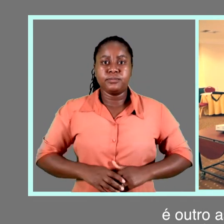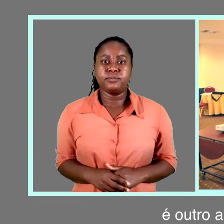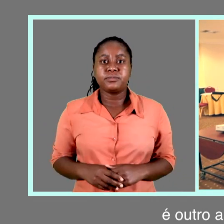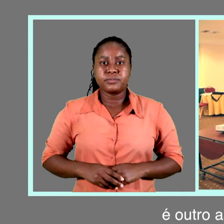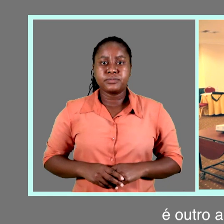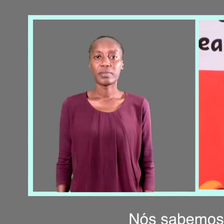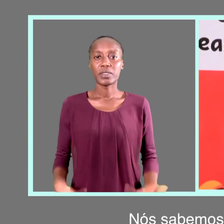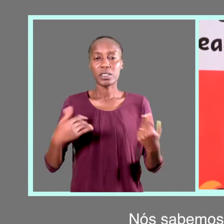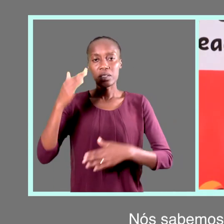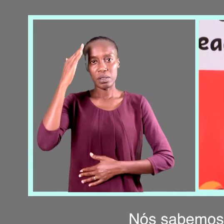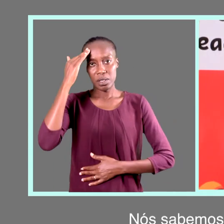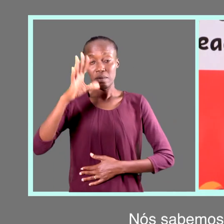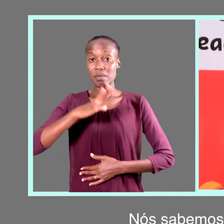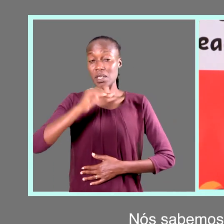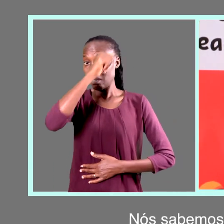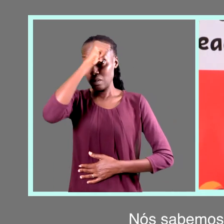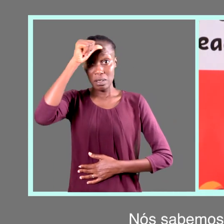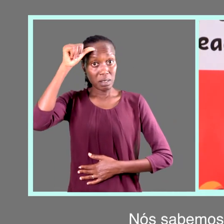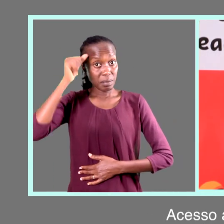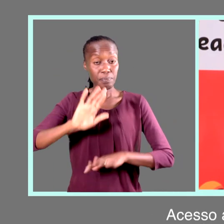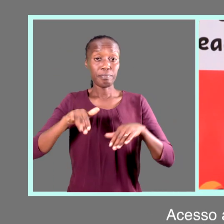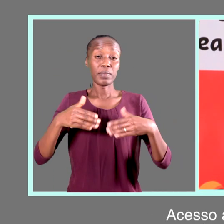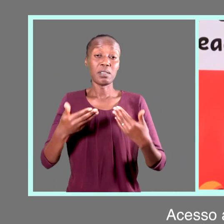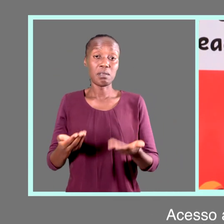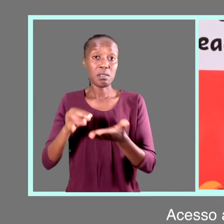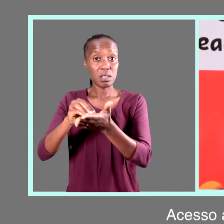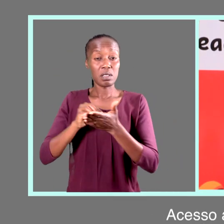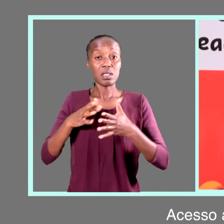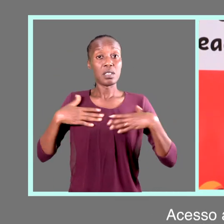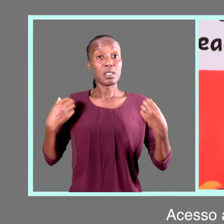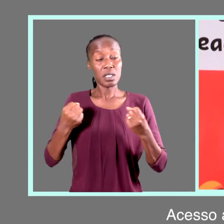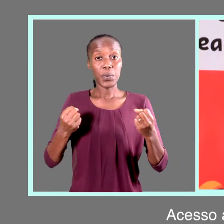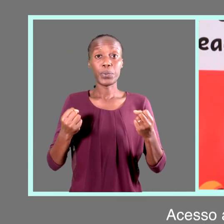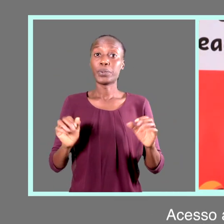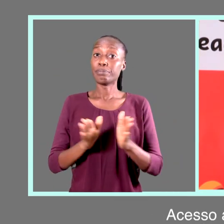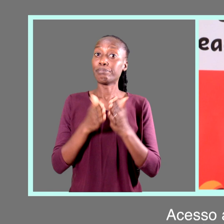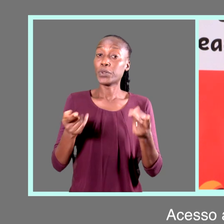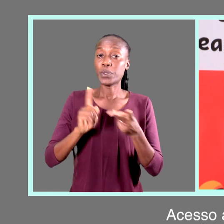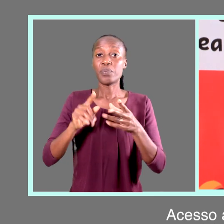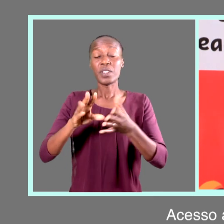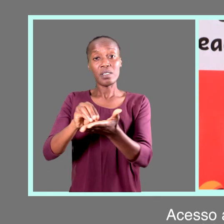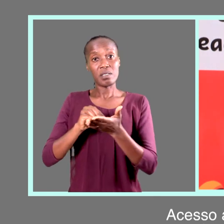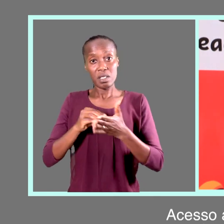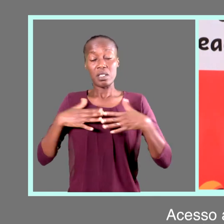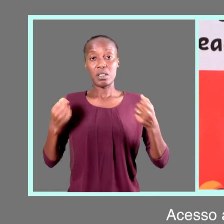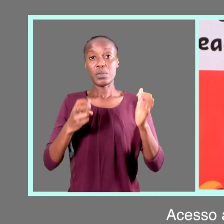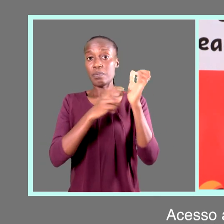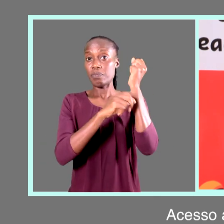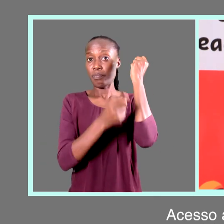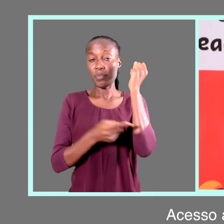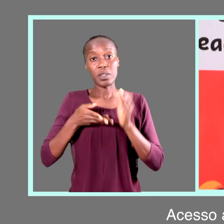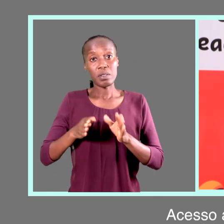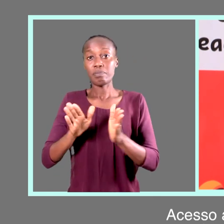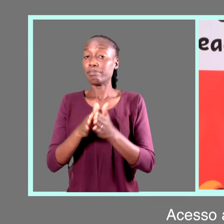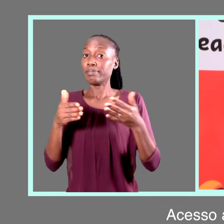Moçambique. Nós sabemos que há várias dificuldades, até em termos de acesso a serviços de saúde, acesso a serviços de saúde